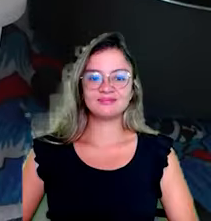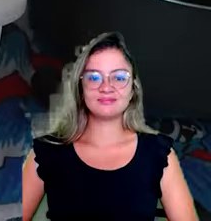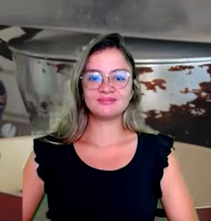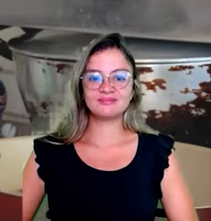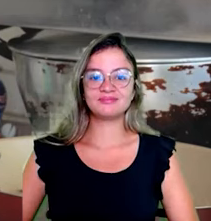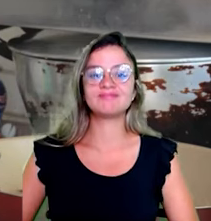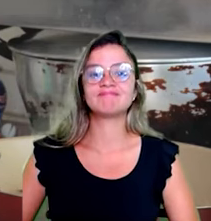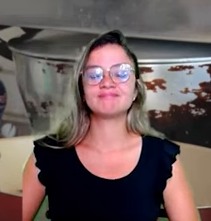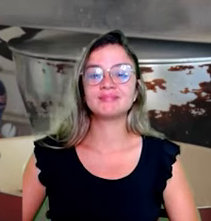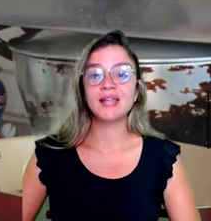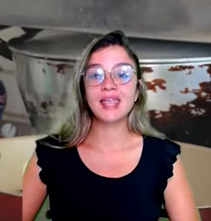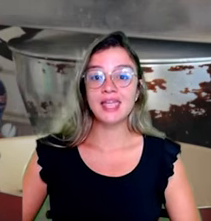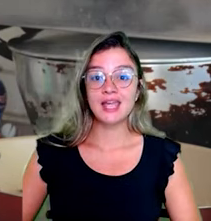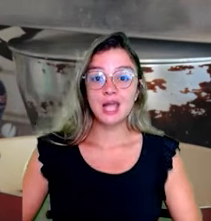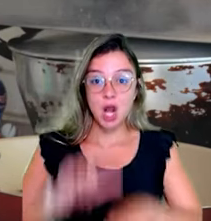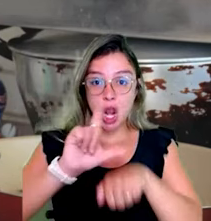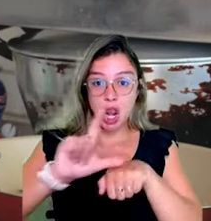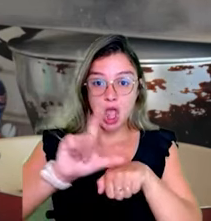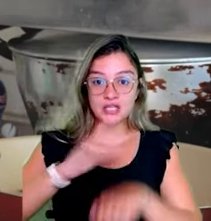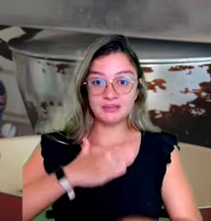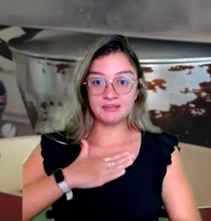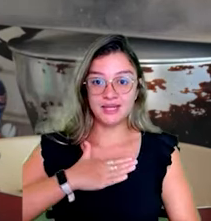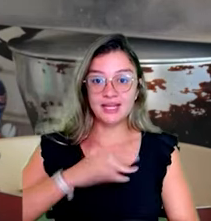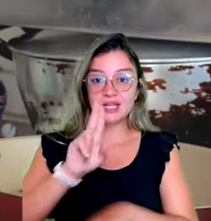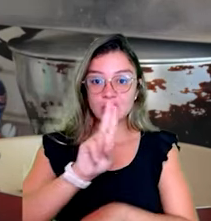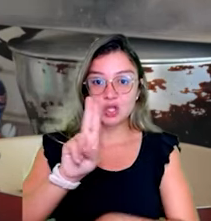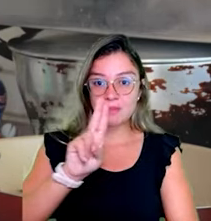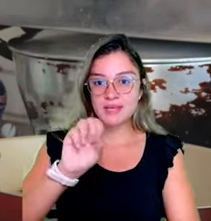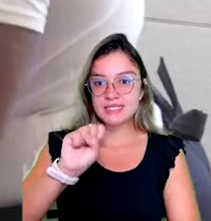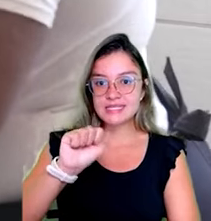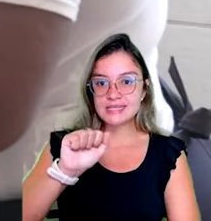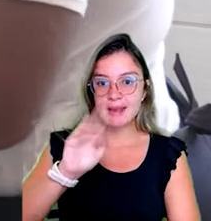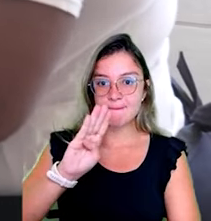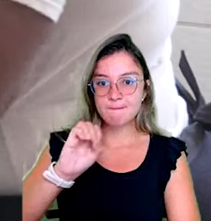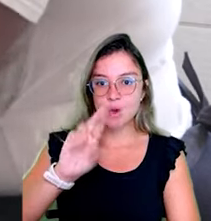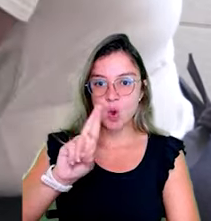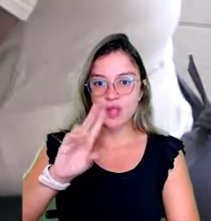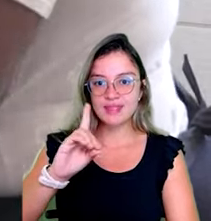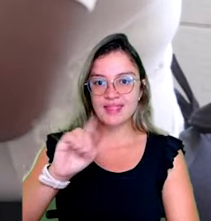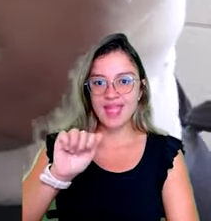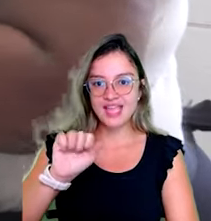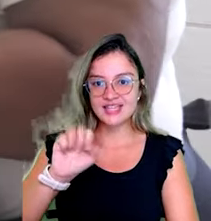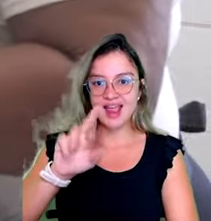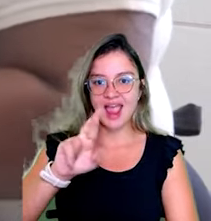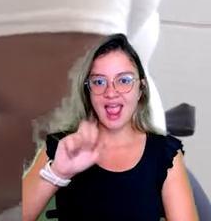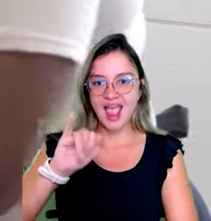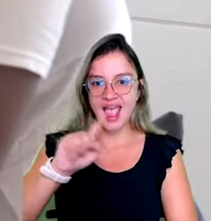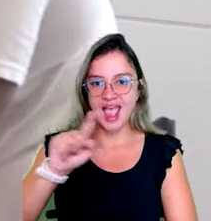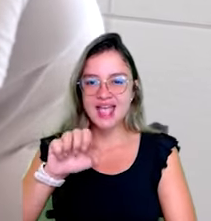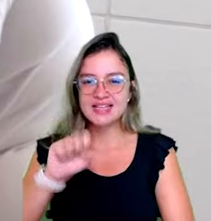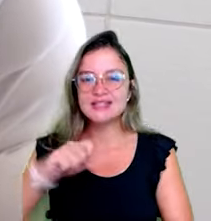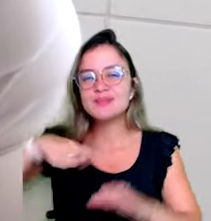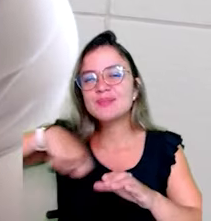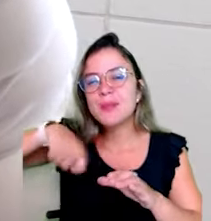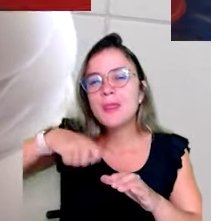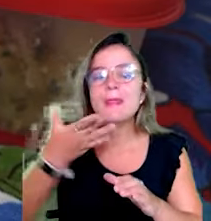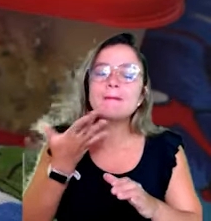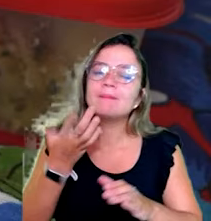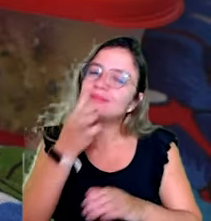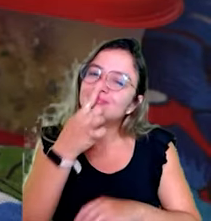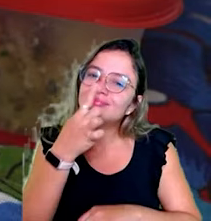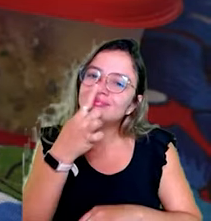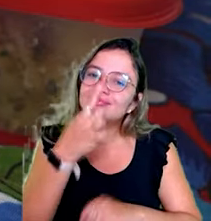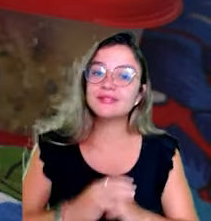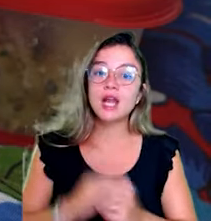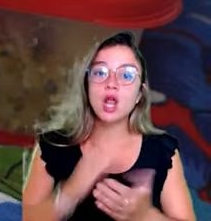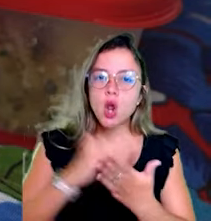Meu negócio se chama Sabor das Raízes, é uma cozinha afetiva. O Sabor das Raízes iniciou no ano de 2022, logo